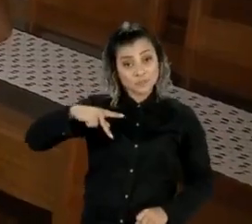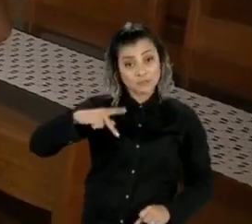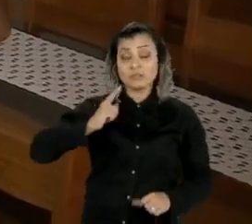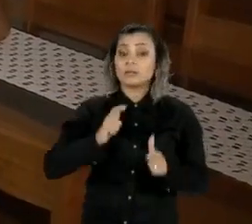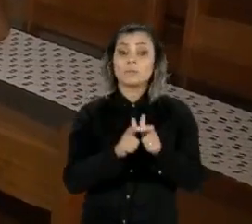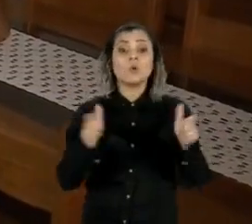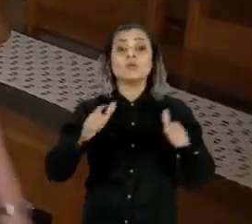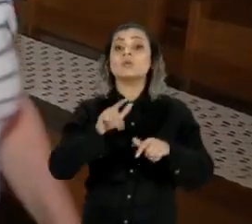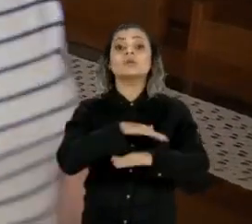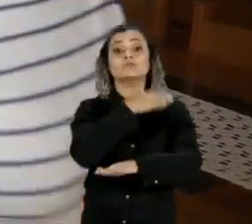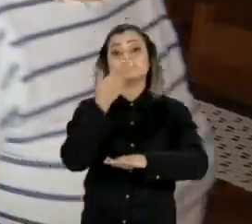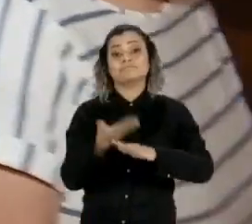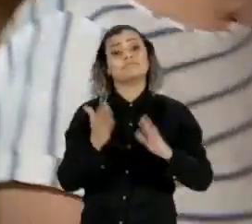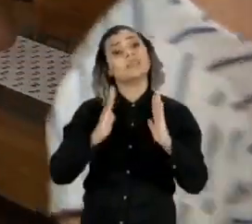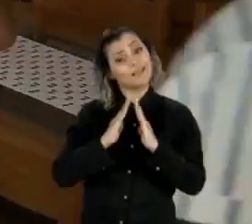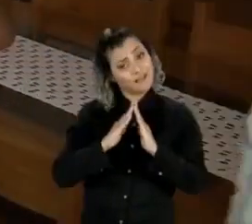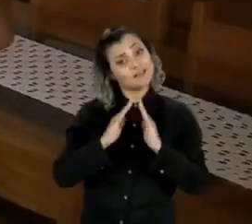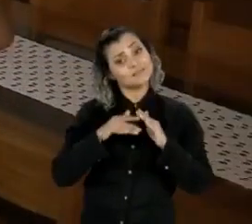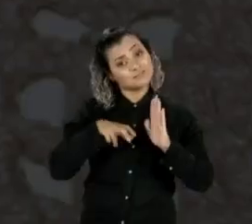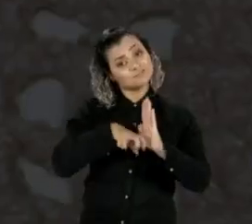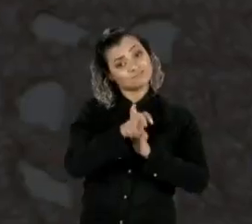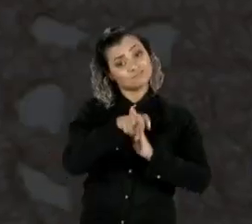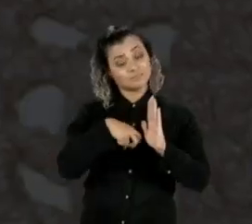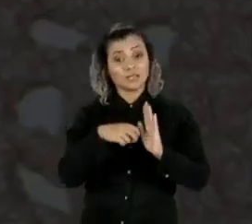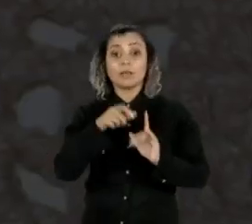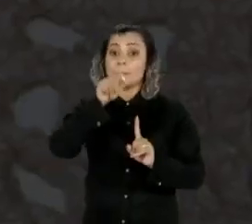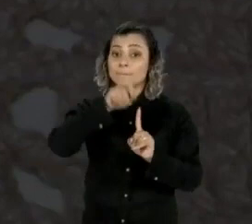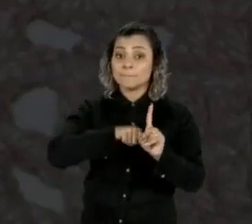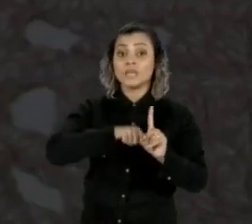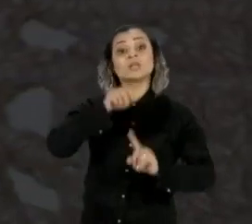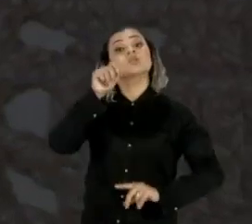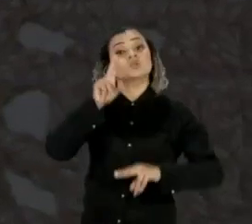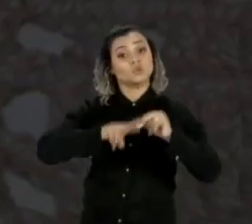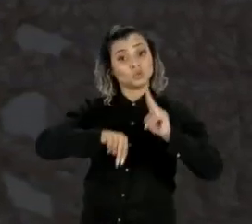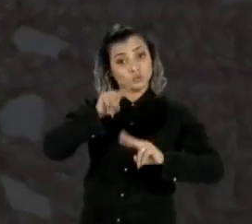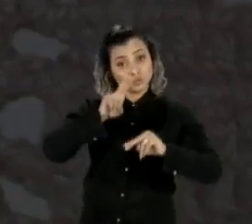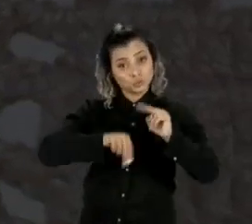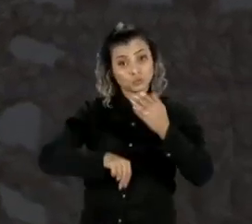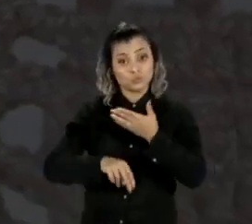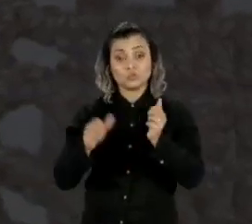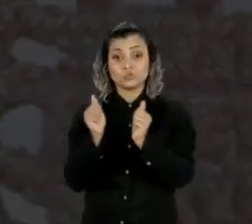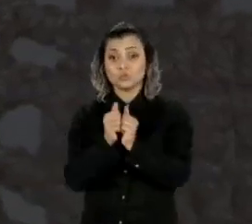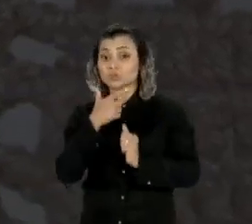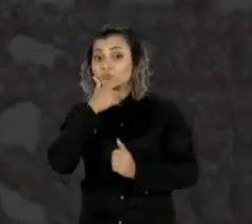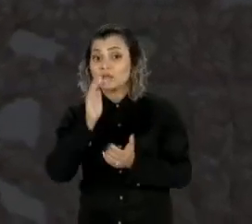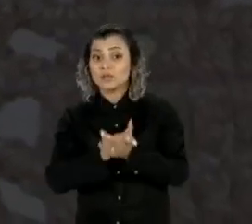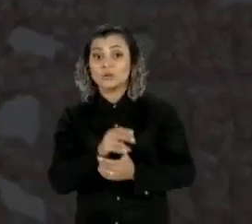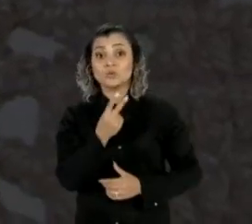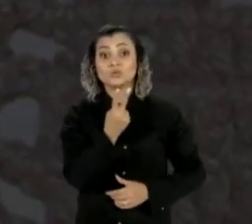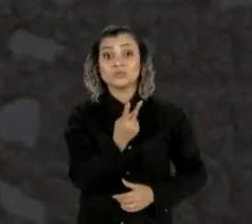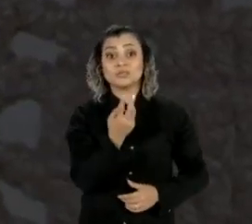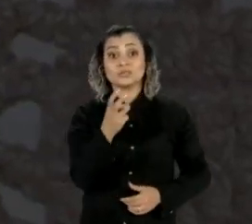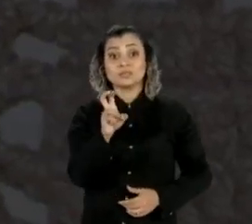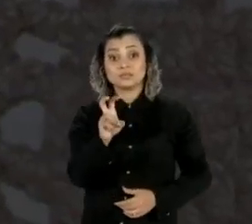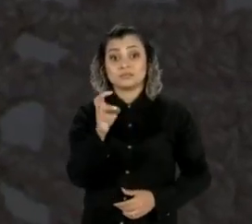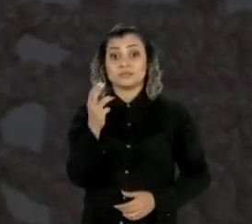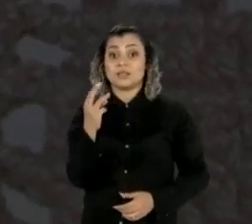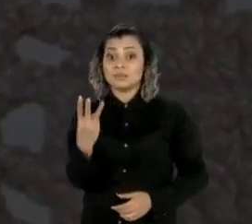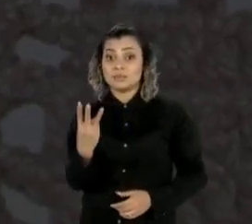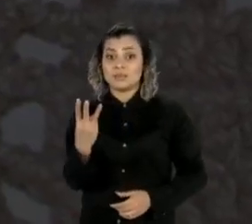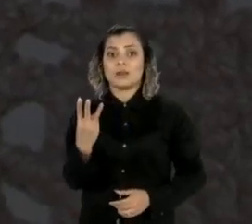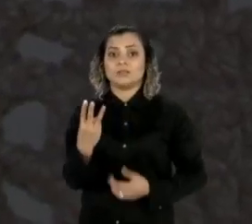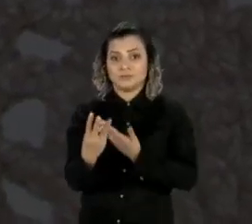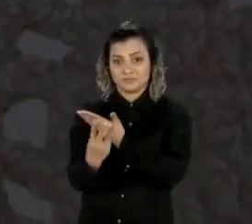a maior parte do tempo em casa. Em julho, o consumo de energia elétrica dela e do marido foi de 223 kW, no total